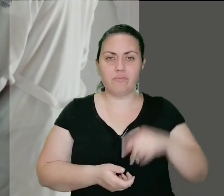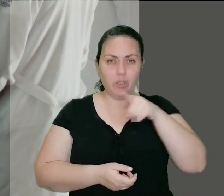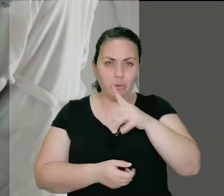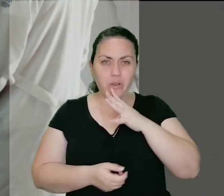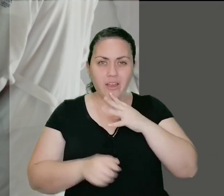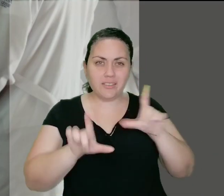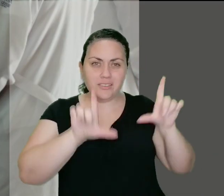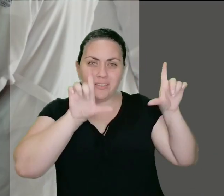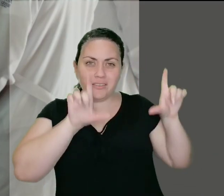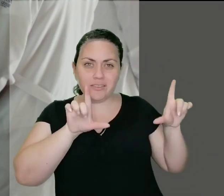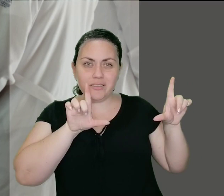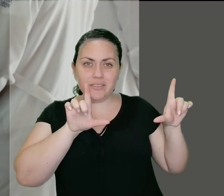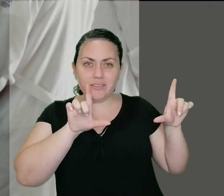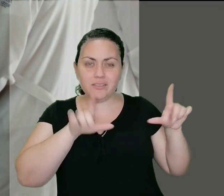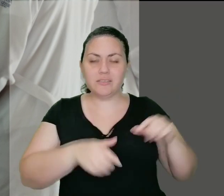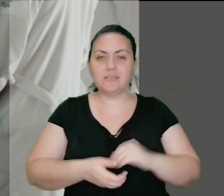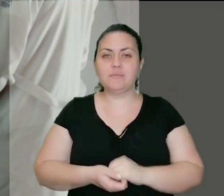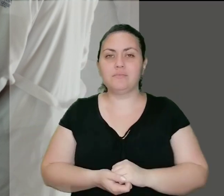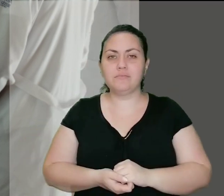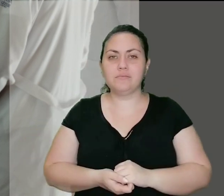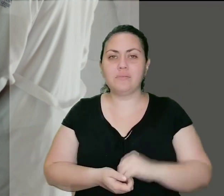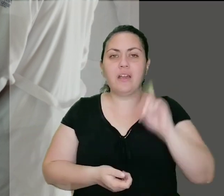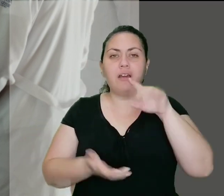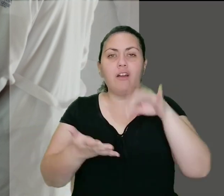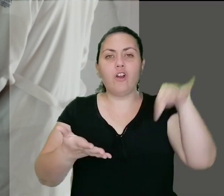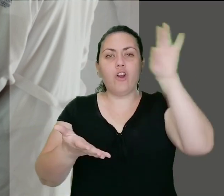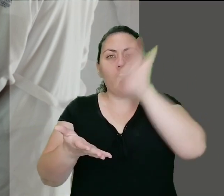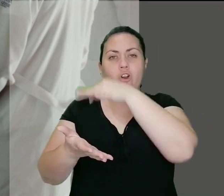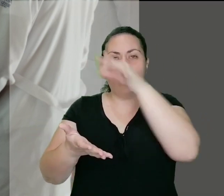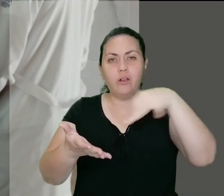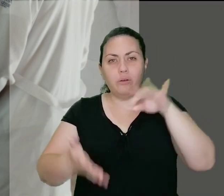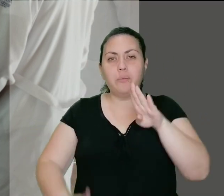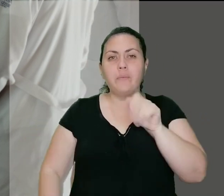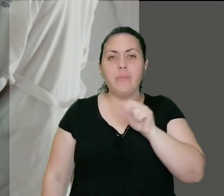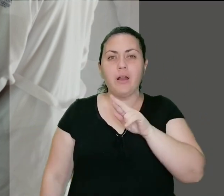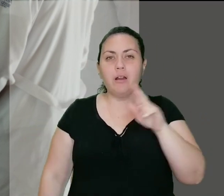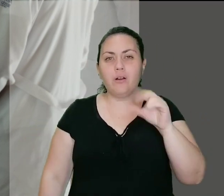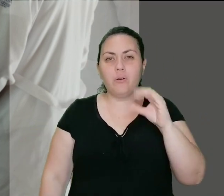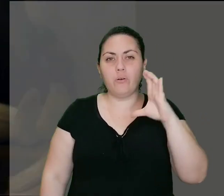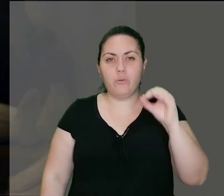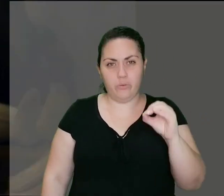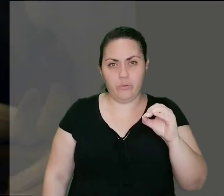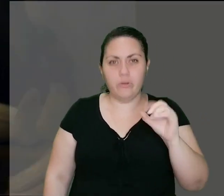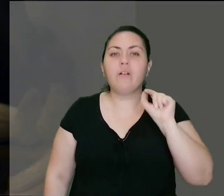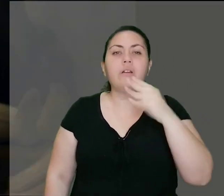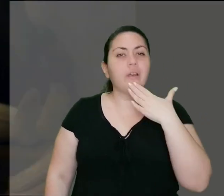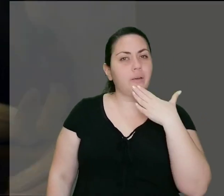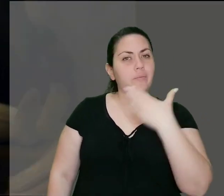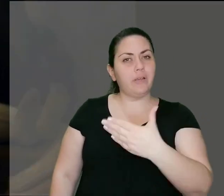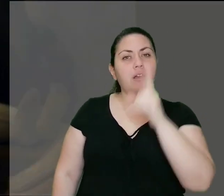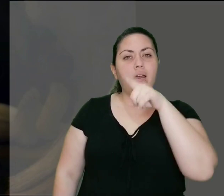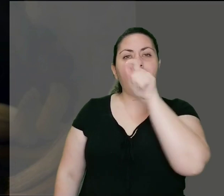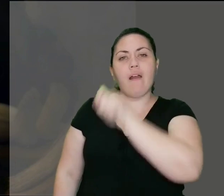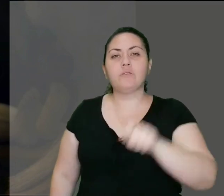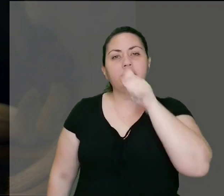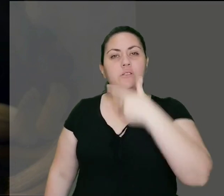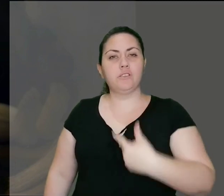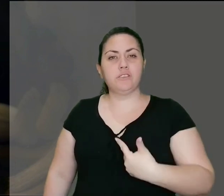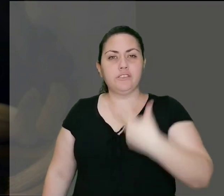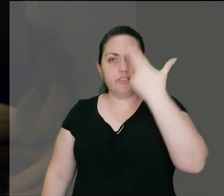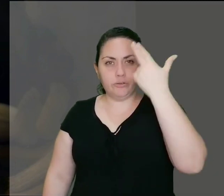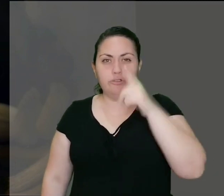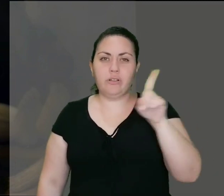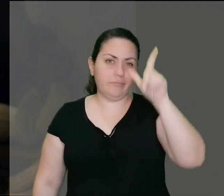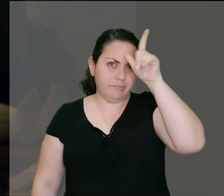Você conhece esse quadro? Este óleo sobre tela, em estilo barroco, foi uma encomenda feita pela Associação de Cirurgiões de